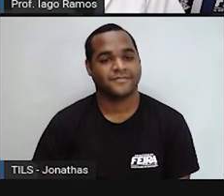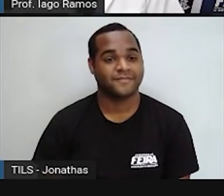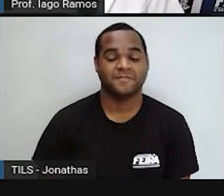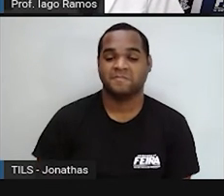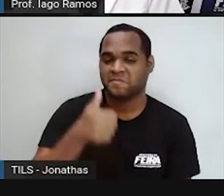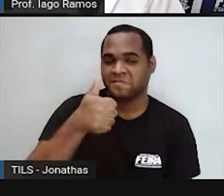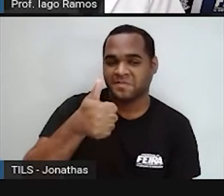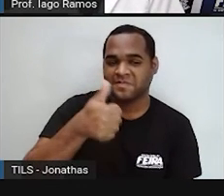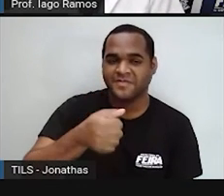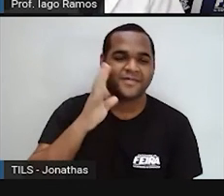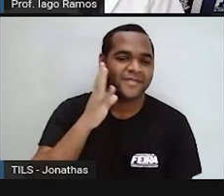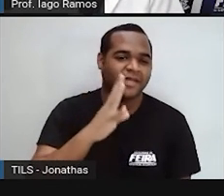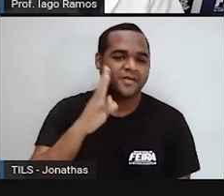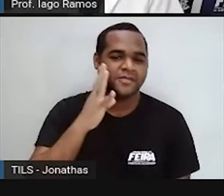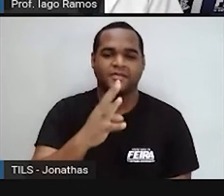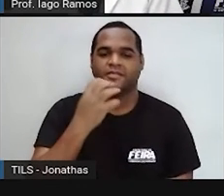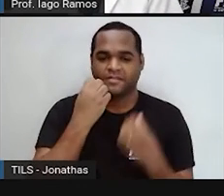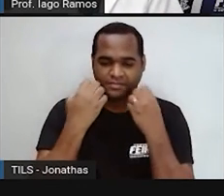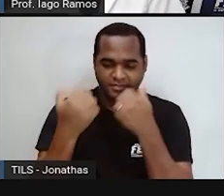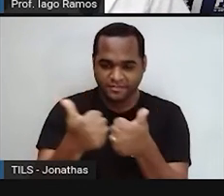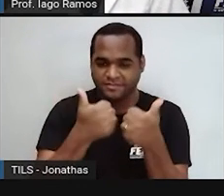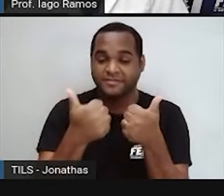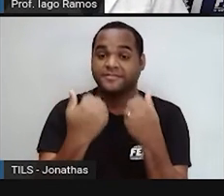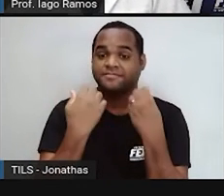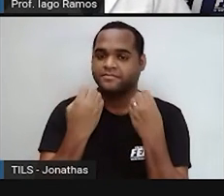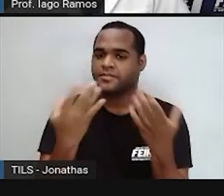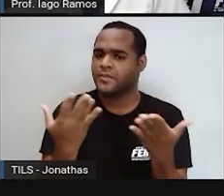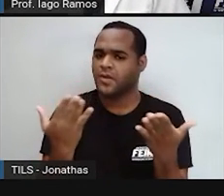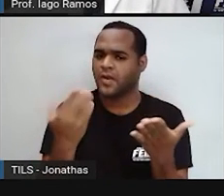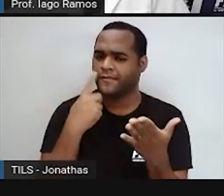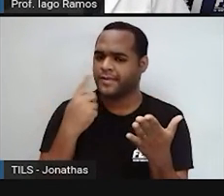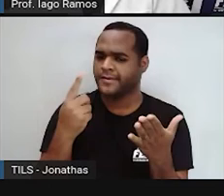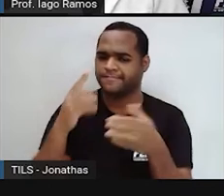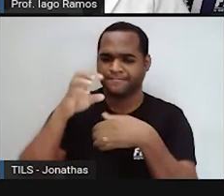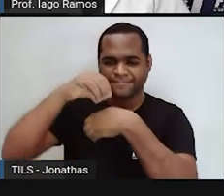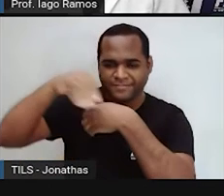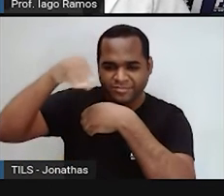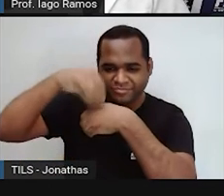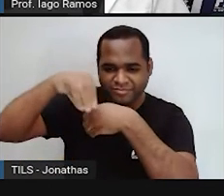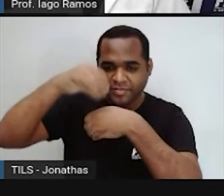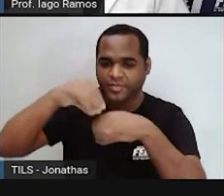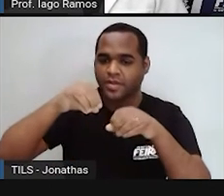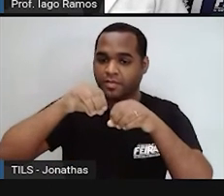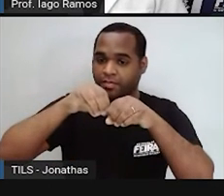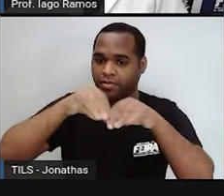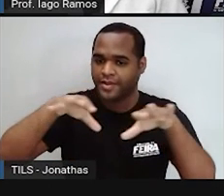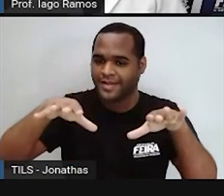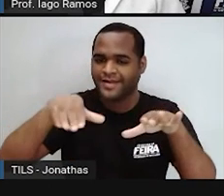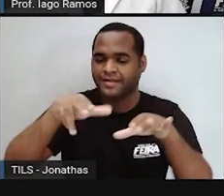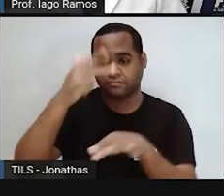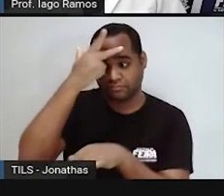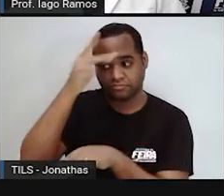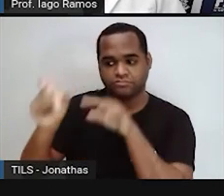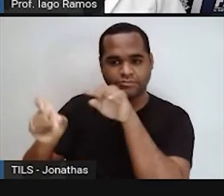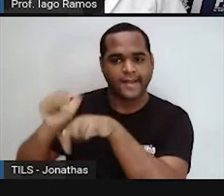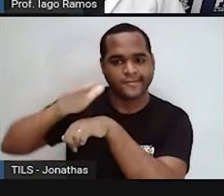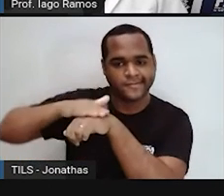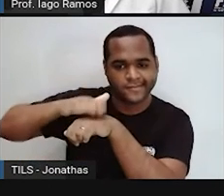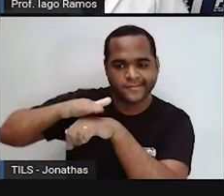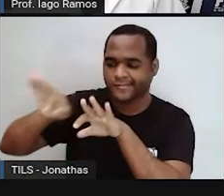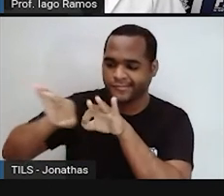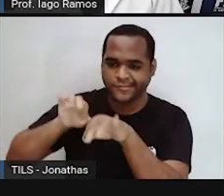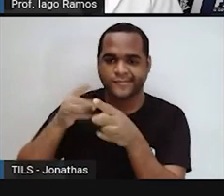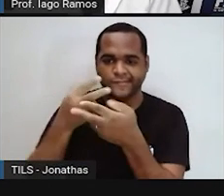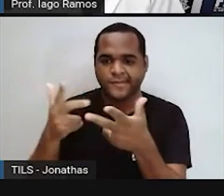a Kim bacana que bacana que bacana então a gente acabou de transmitir aqui para vocês uma pessoa fazendo